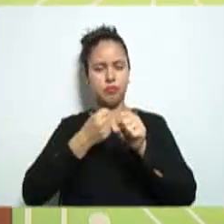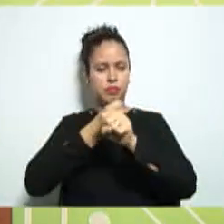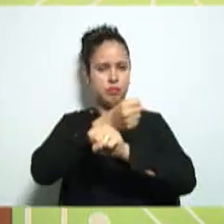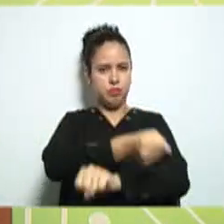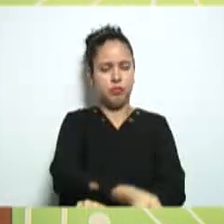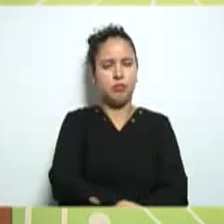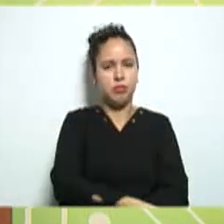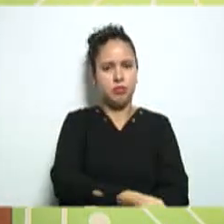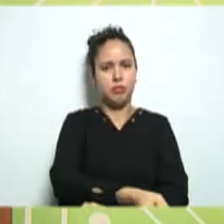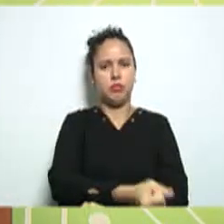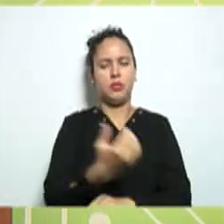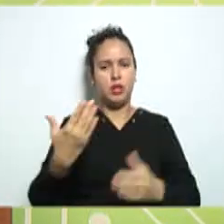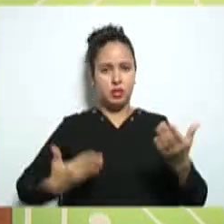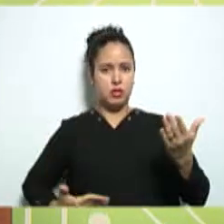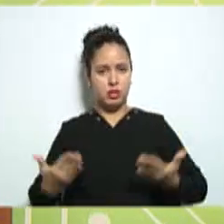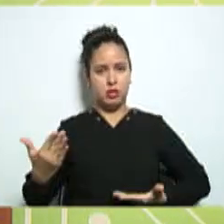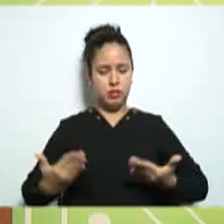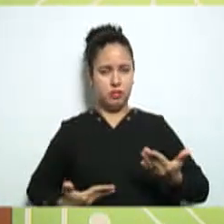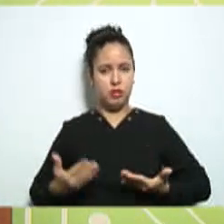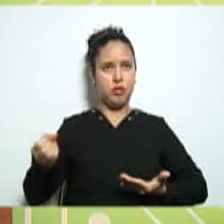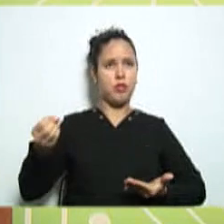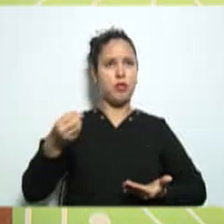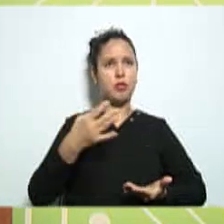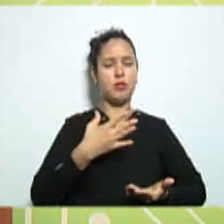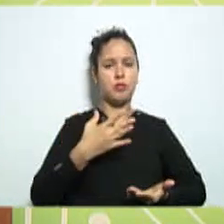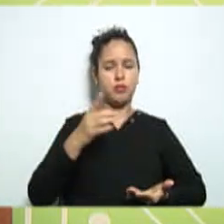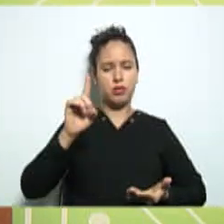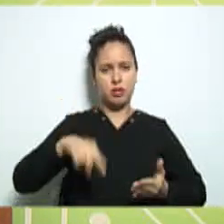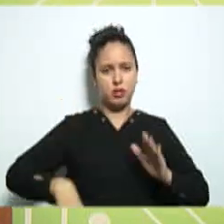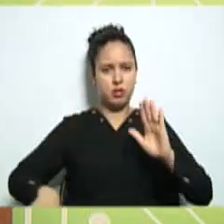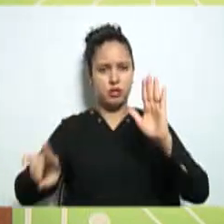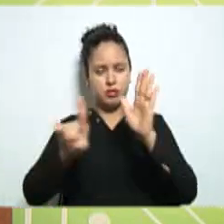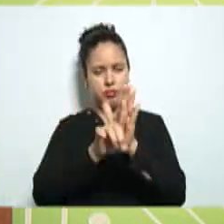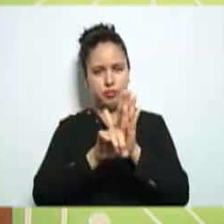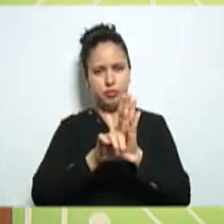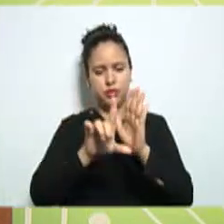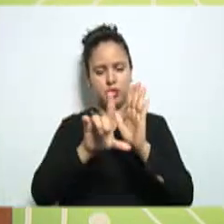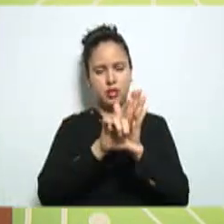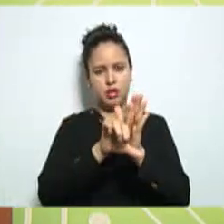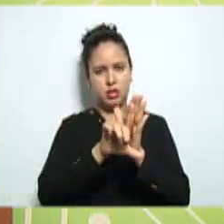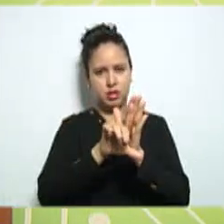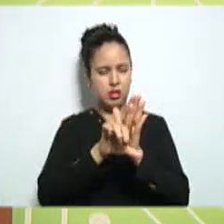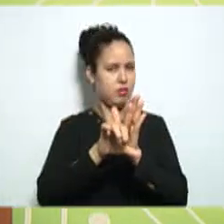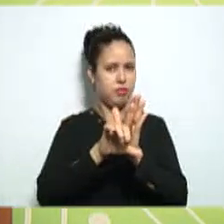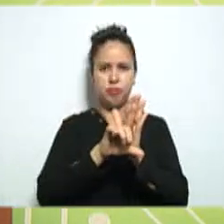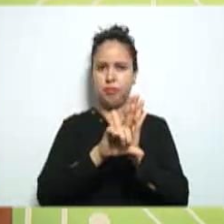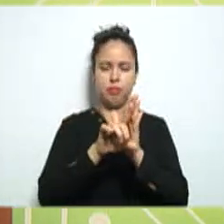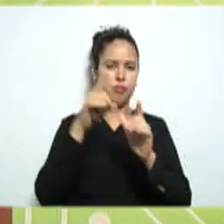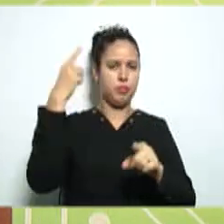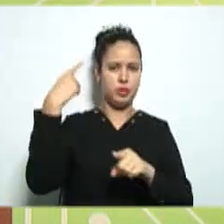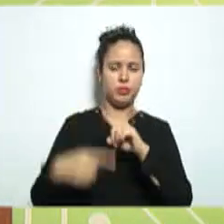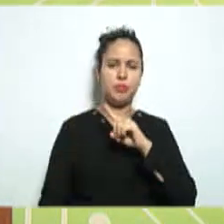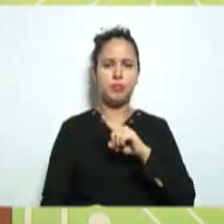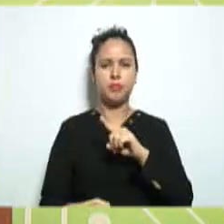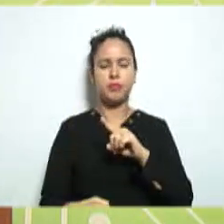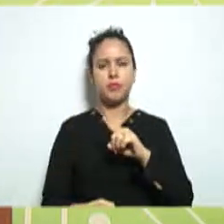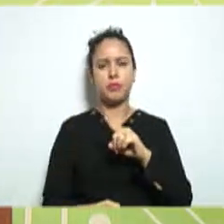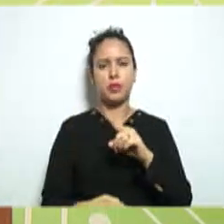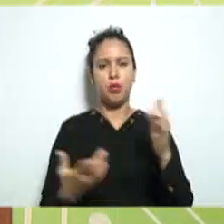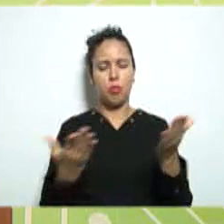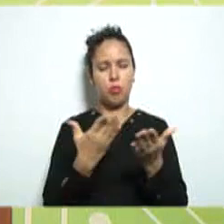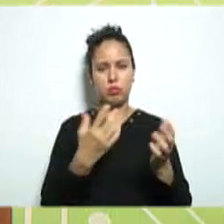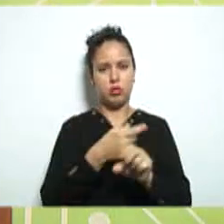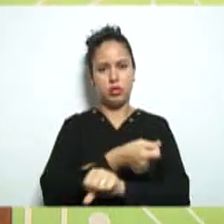A servidão moderna, ela é ilegal, não é ok ter escravos. Então, lá no